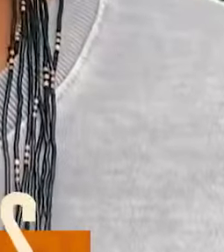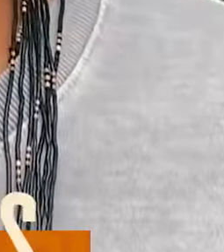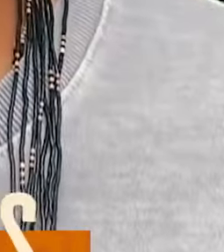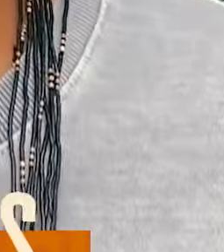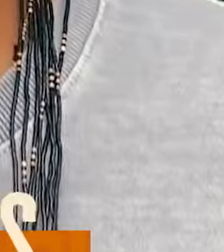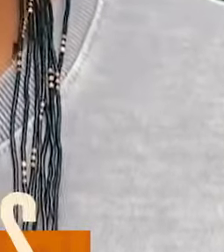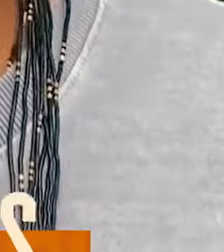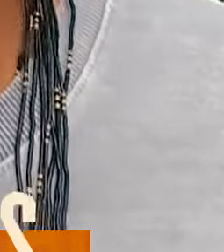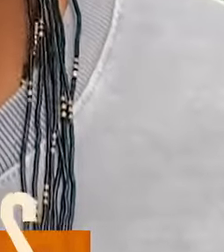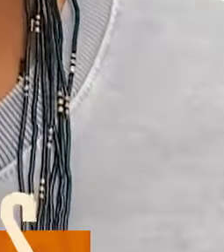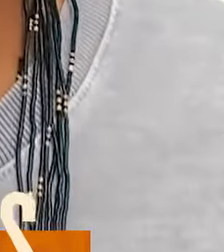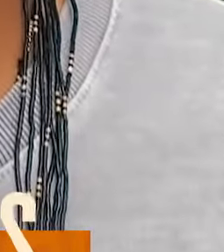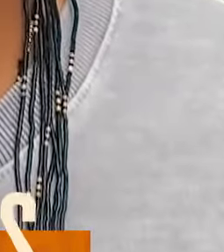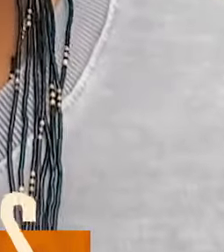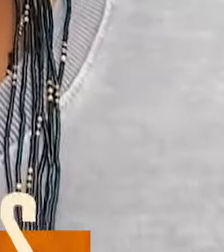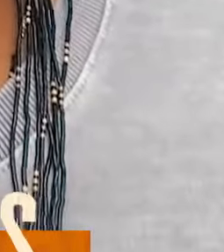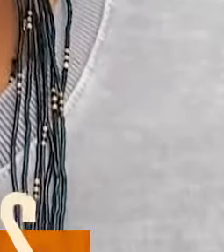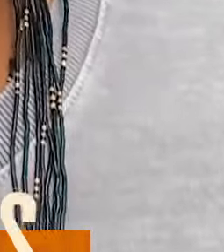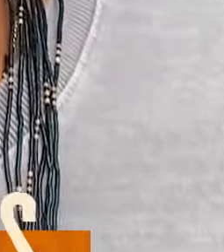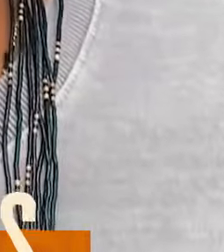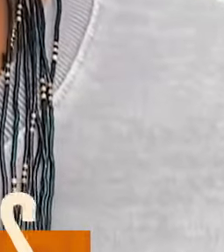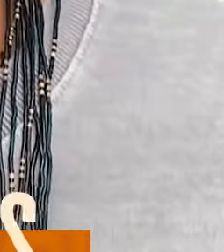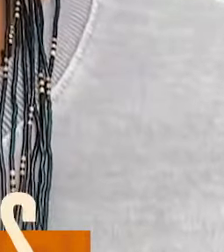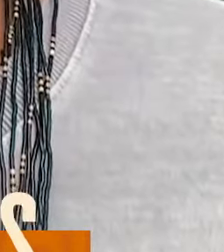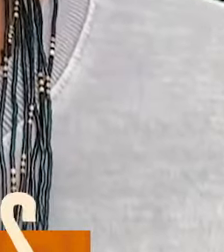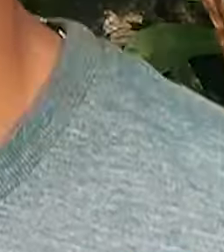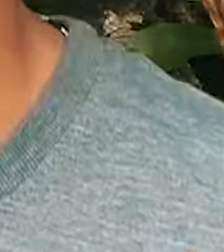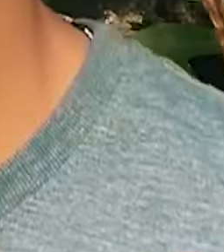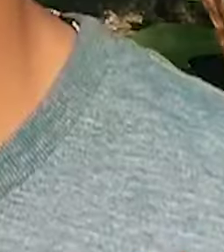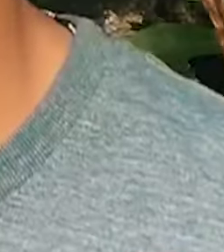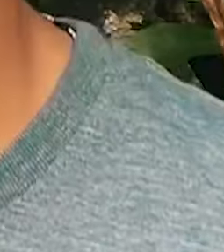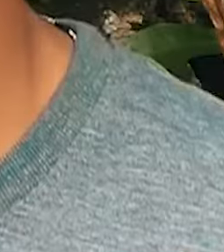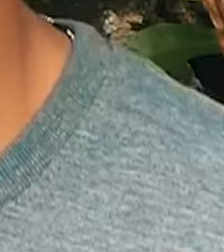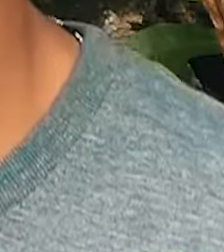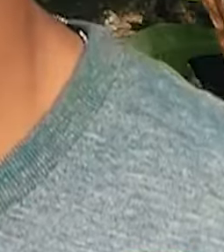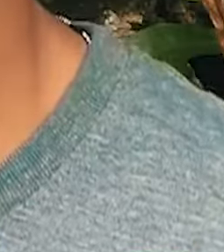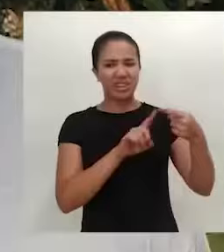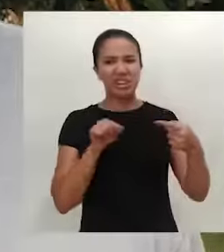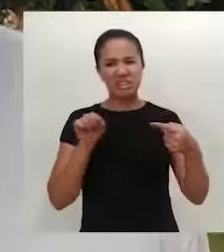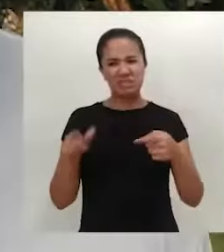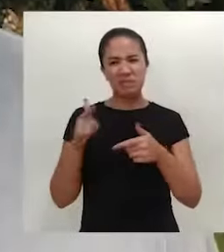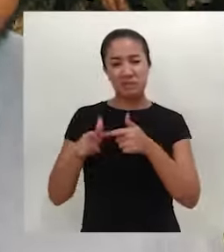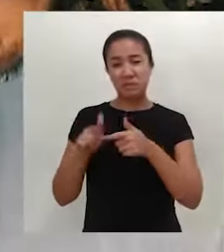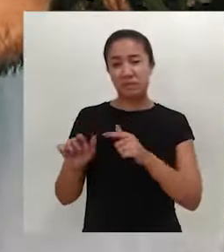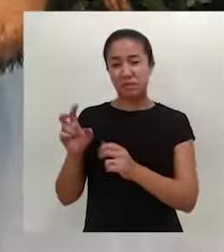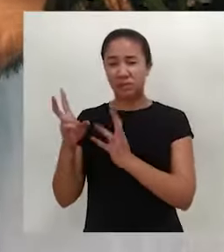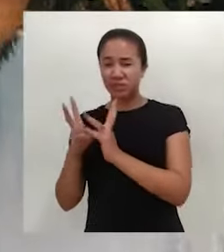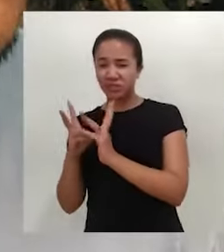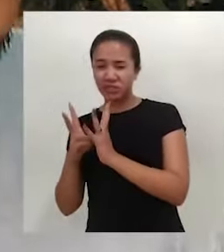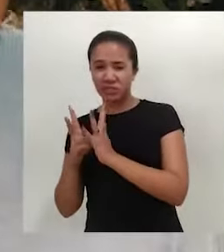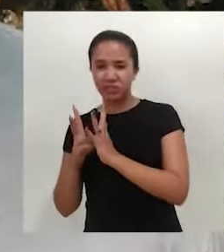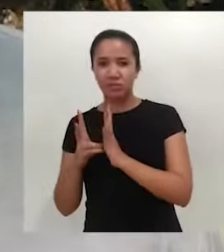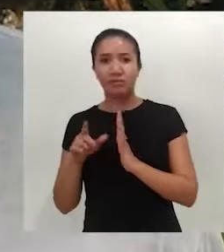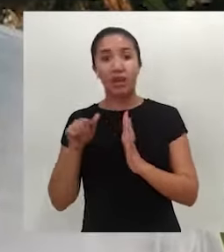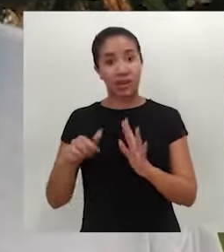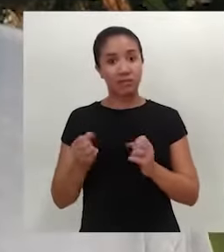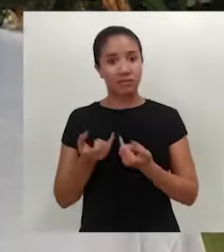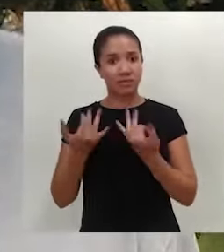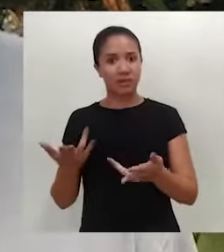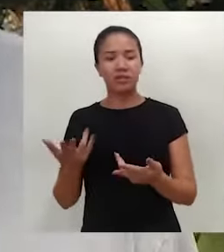5 expressões para tu parares de usar ao falar de povos indígenas. Isso é problema de índio. Então, mano, essa expressão geralmente é